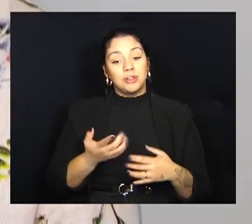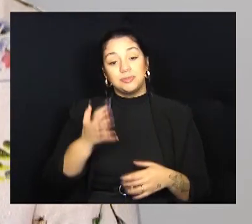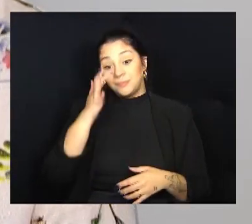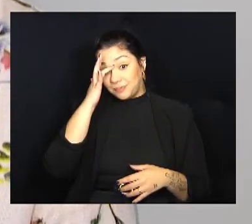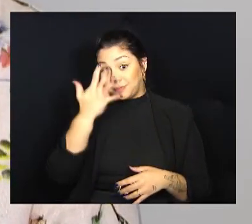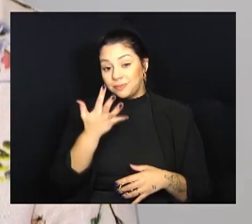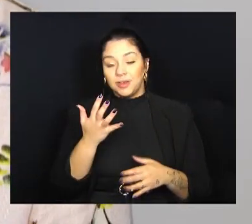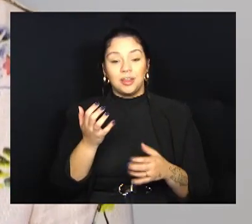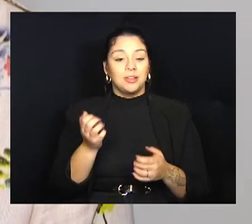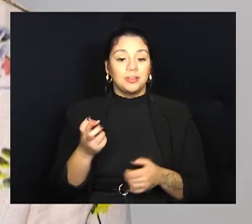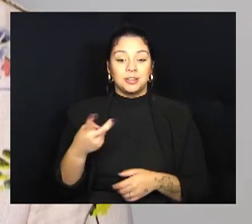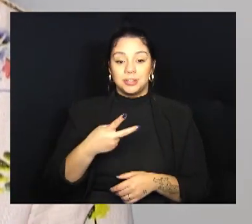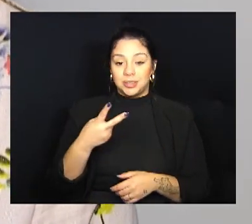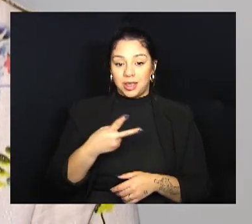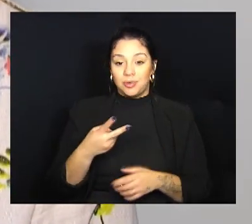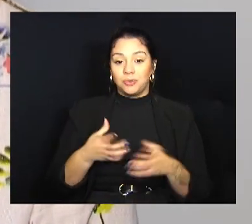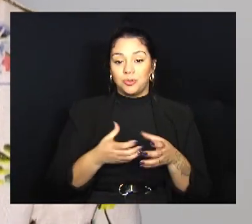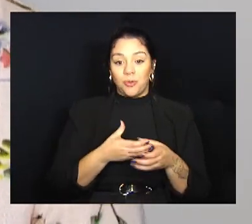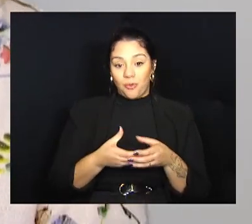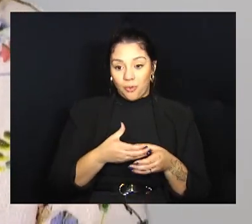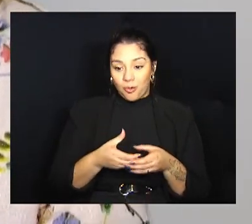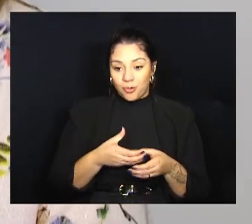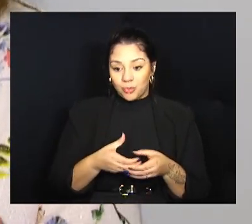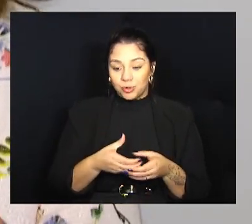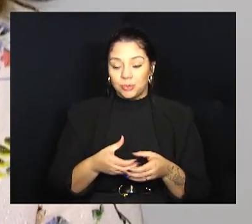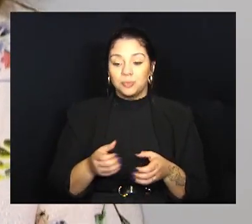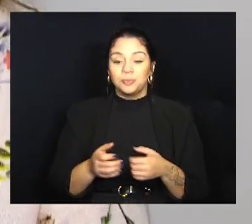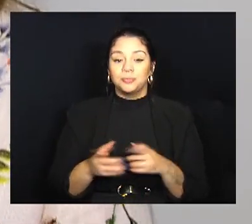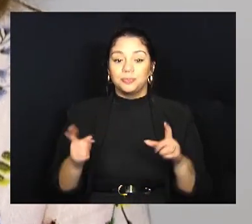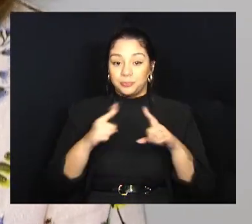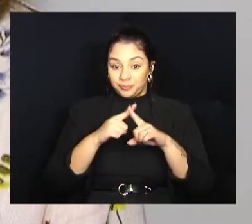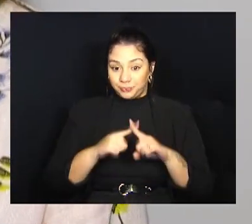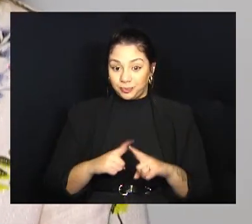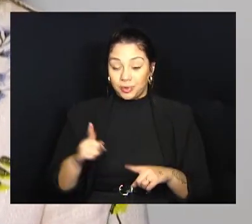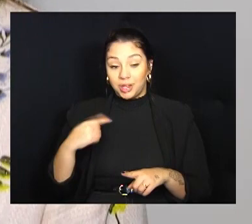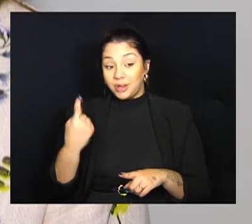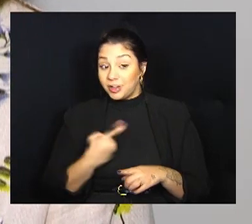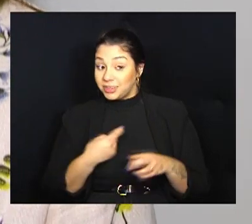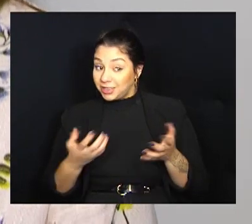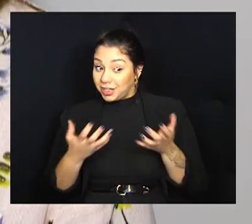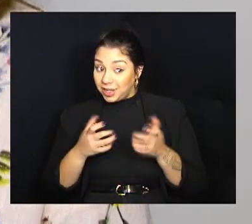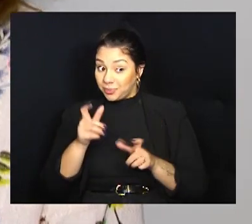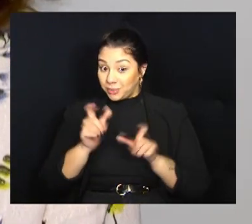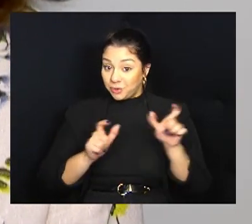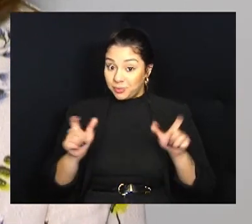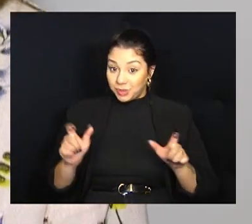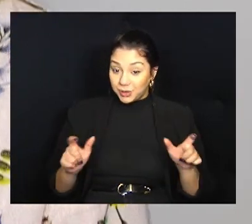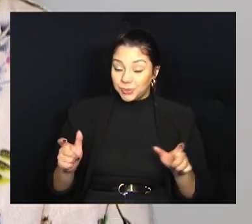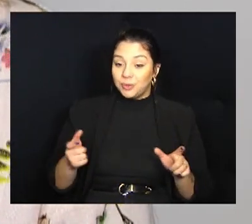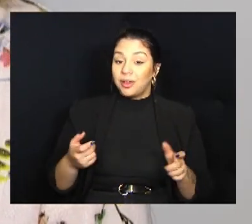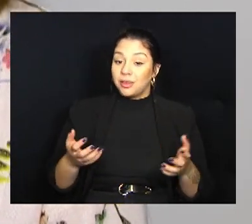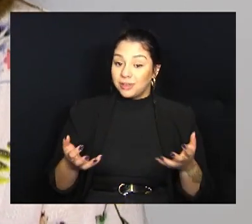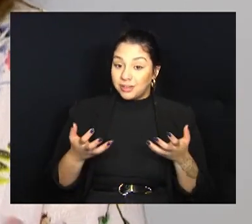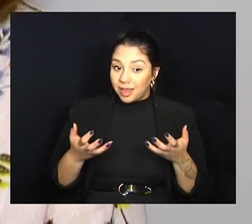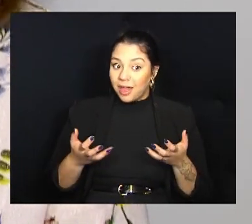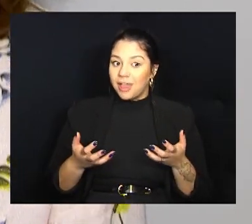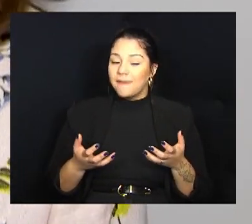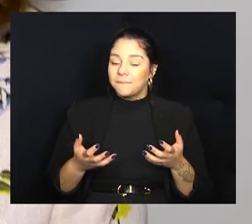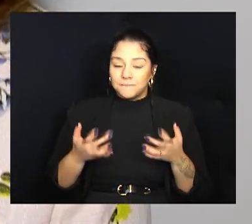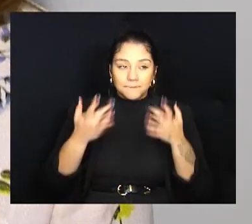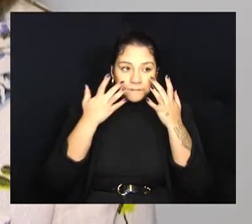segundo, e foi um sucesso novamente, né? A gente quer que as pessoas tenham esse olhar para a natureza, esse olhar para a fauna, para a flora,